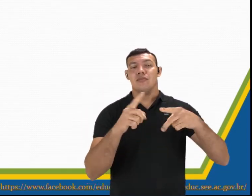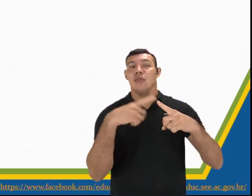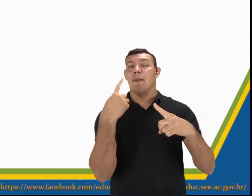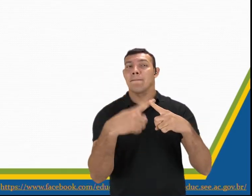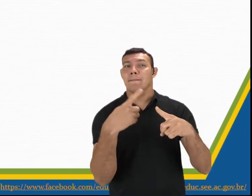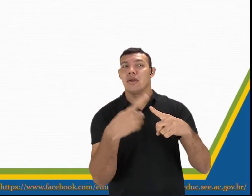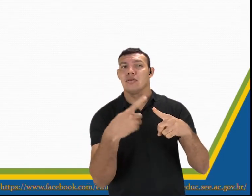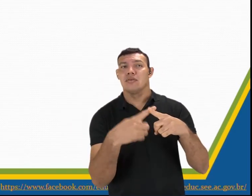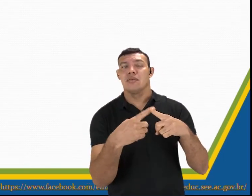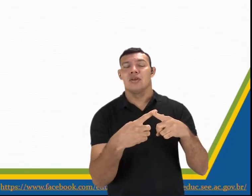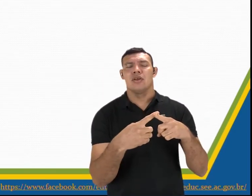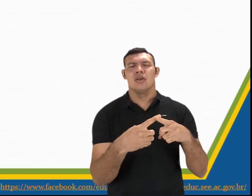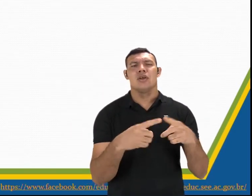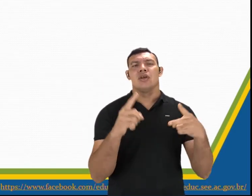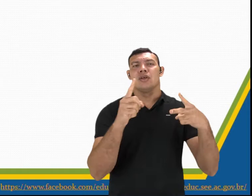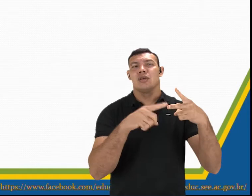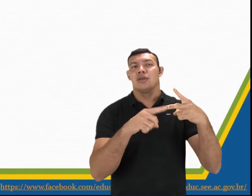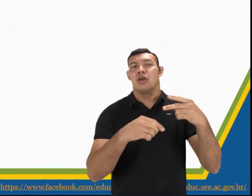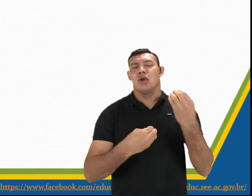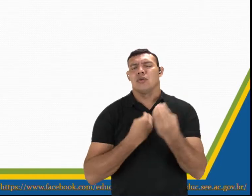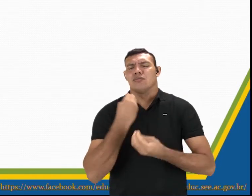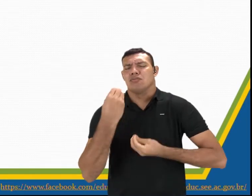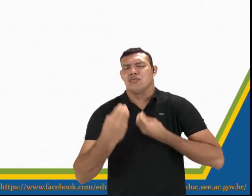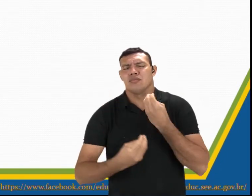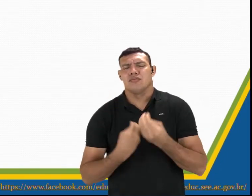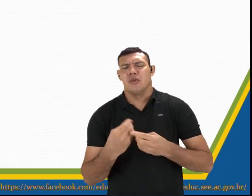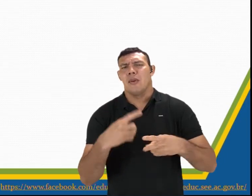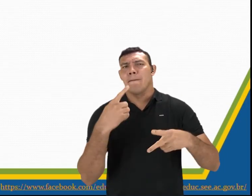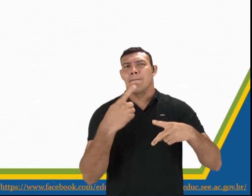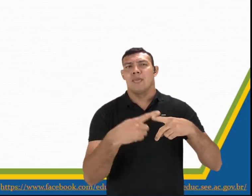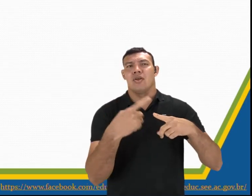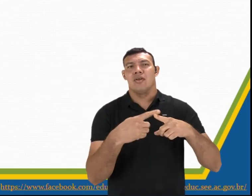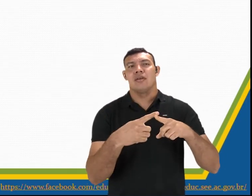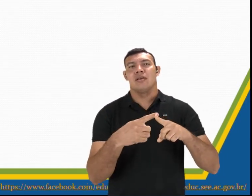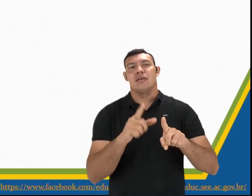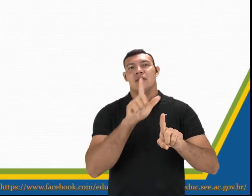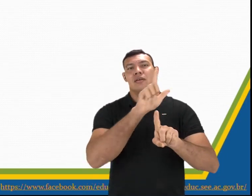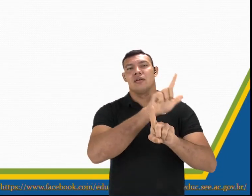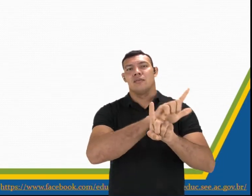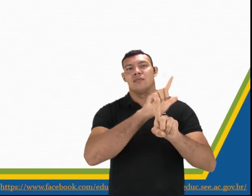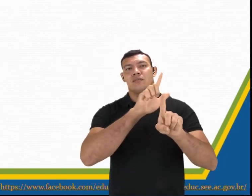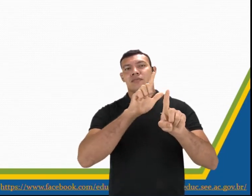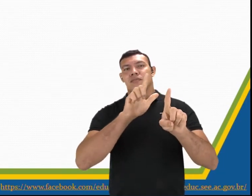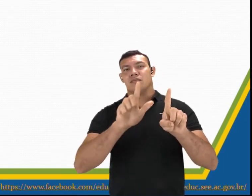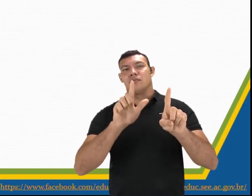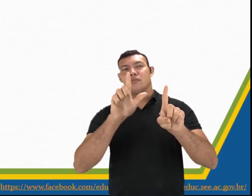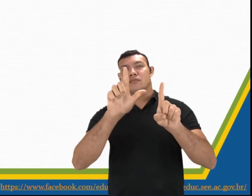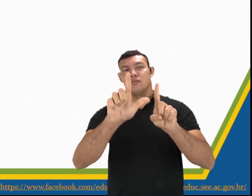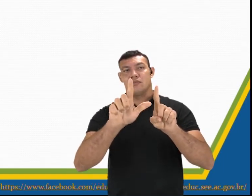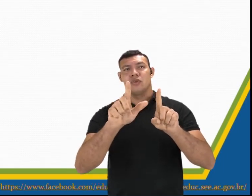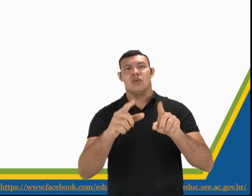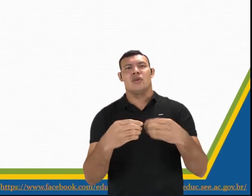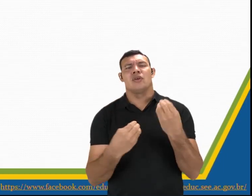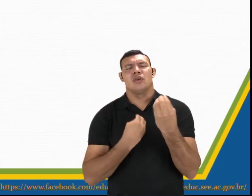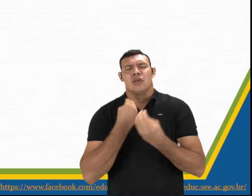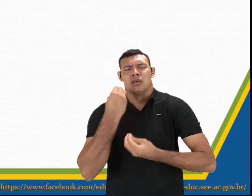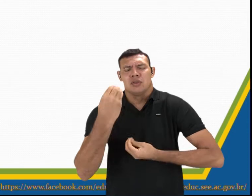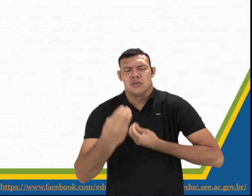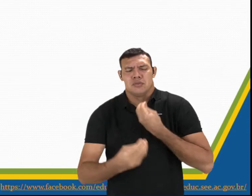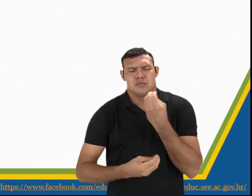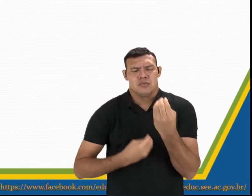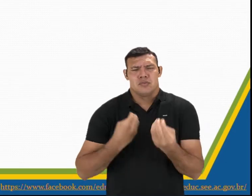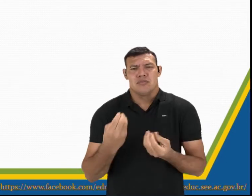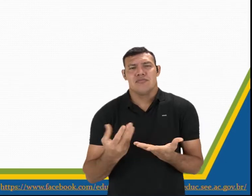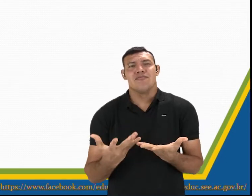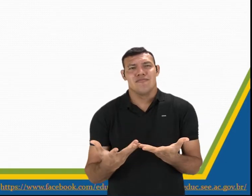porquê e o como. E no porquê, as razões do fato ocorrido estarão expressas, e o como, a maneira